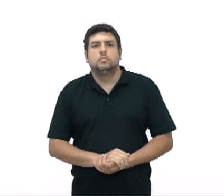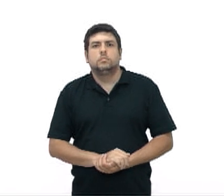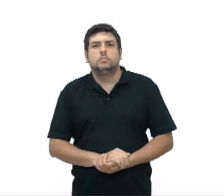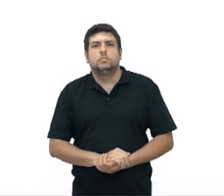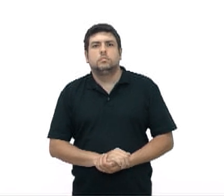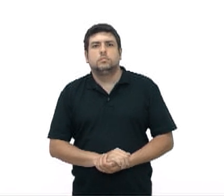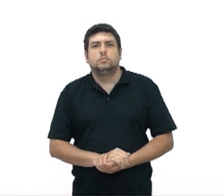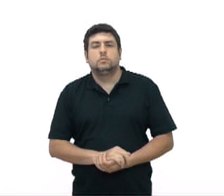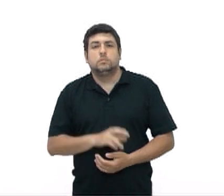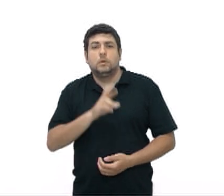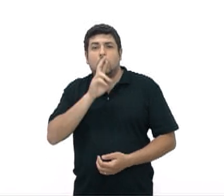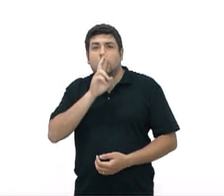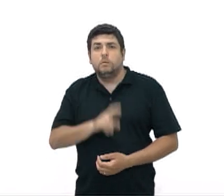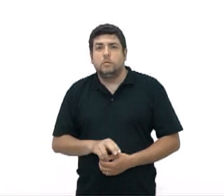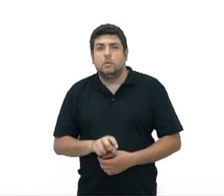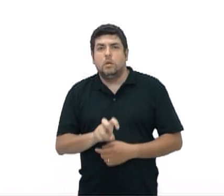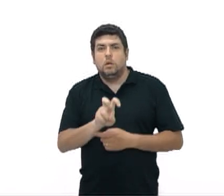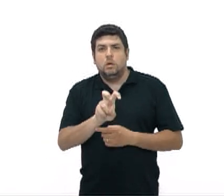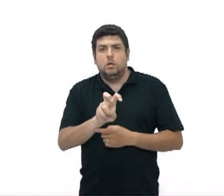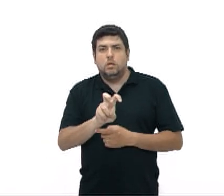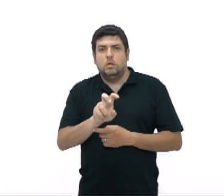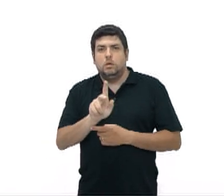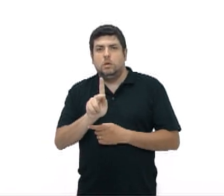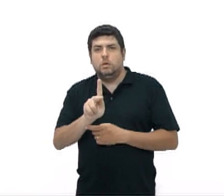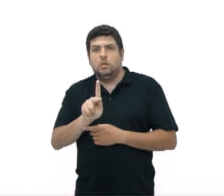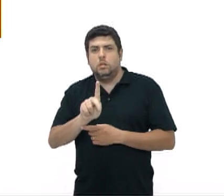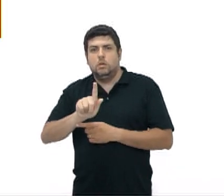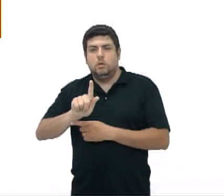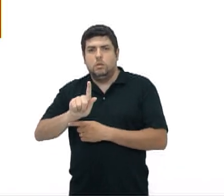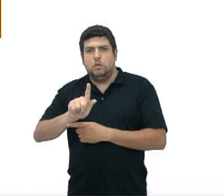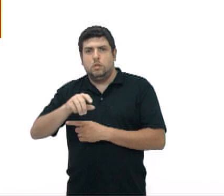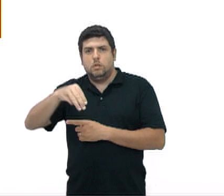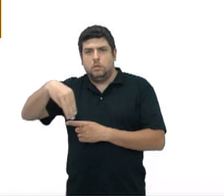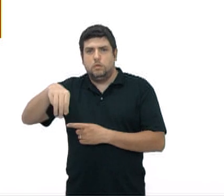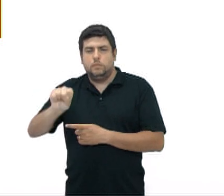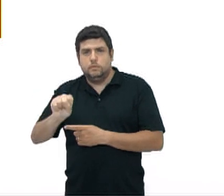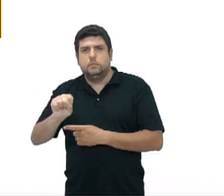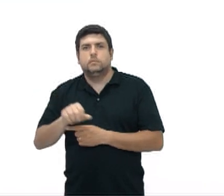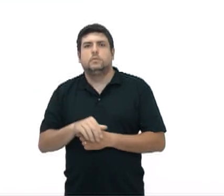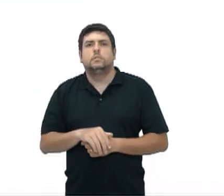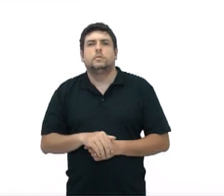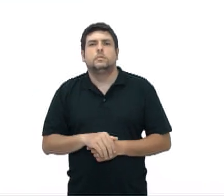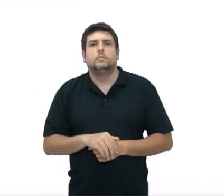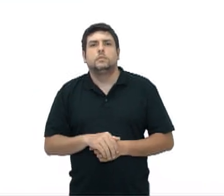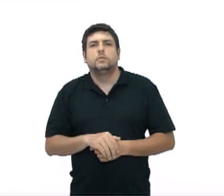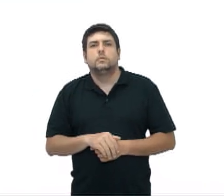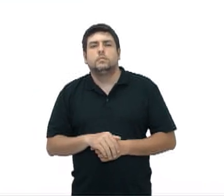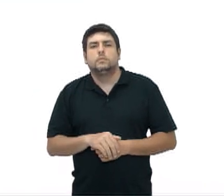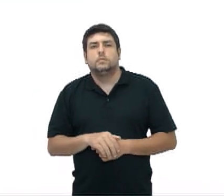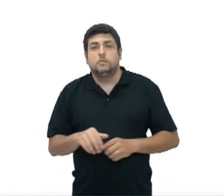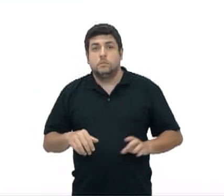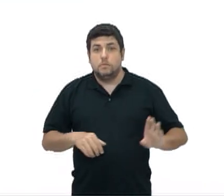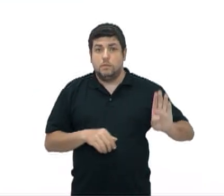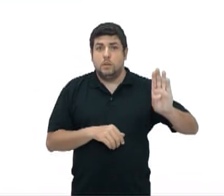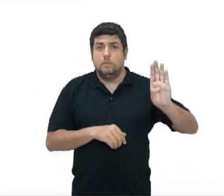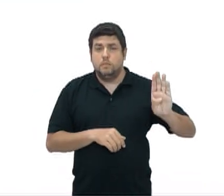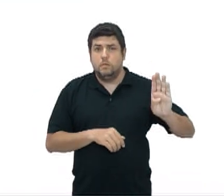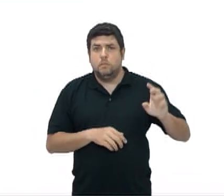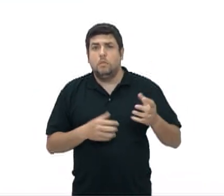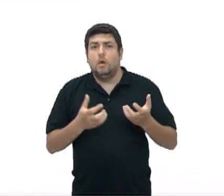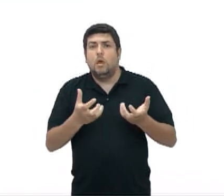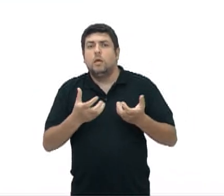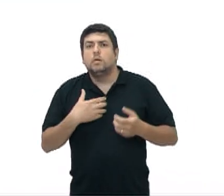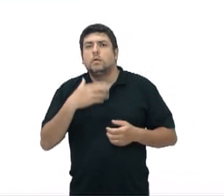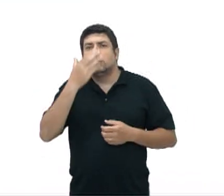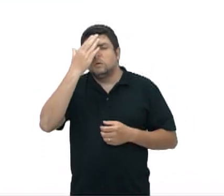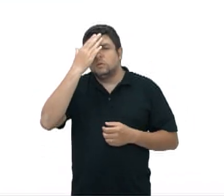de 5 kg por metro por segundo. O item B, ele pergunta para nós a força média aplicada pelo